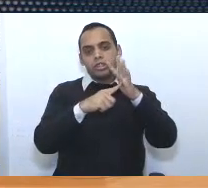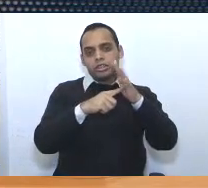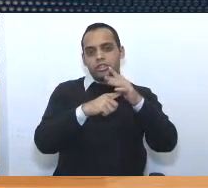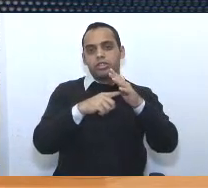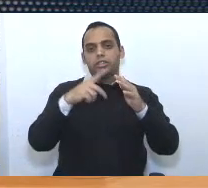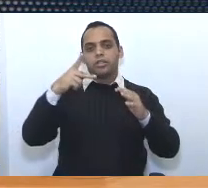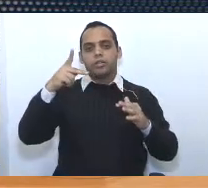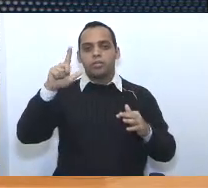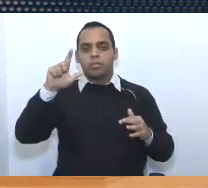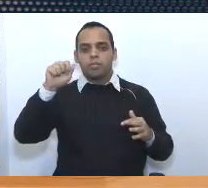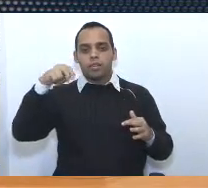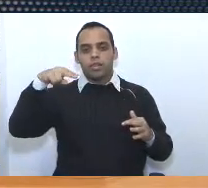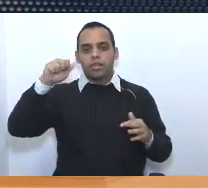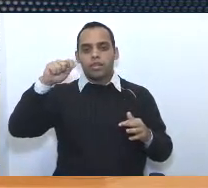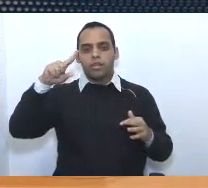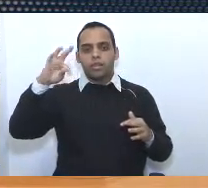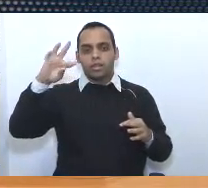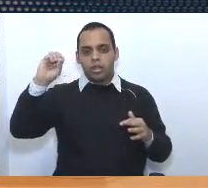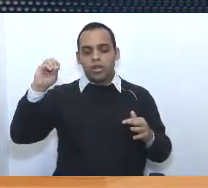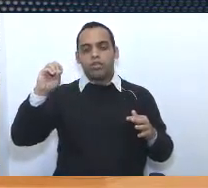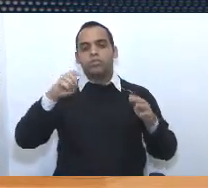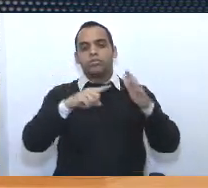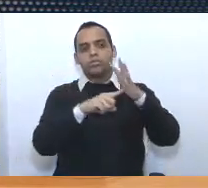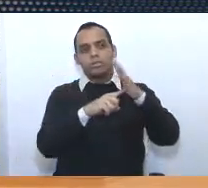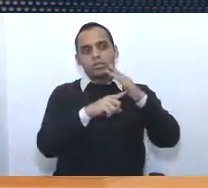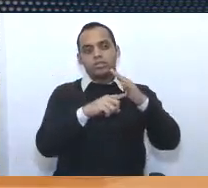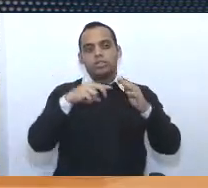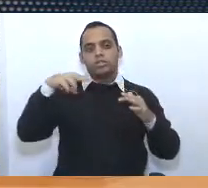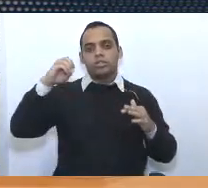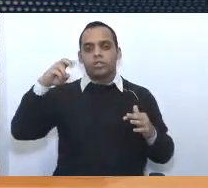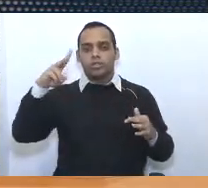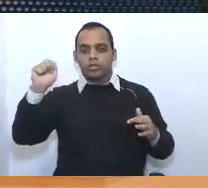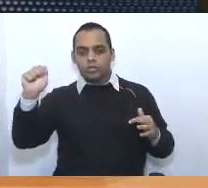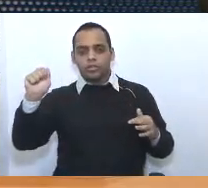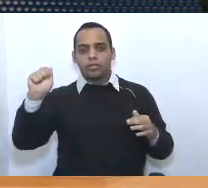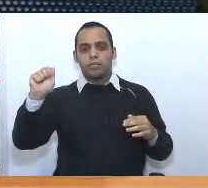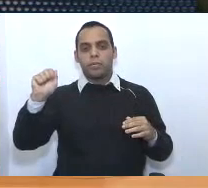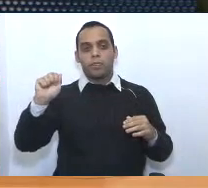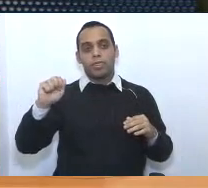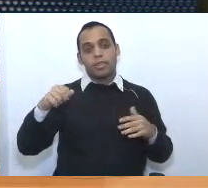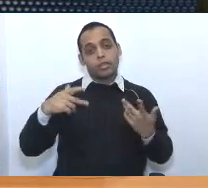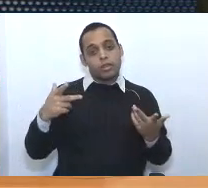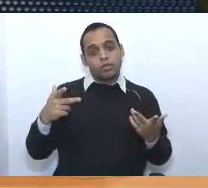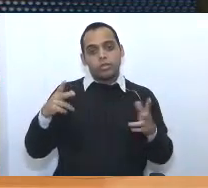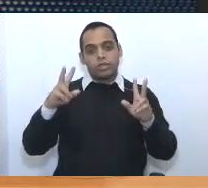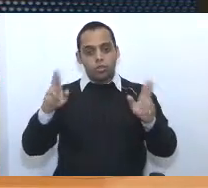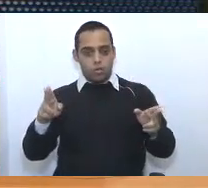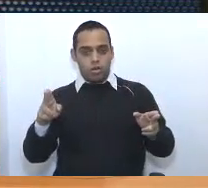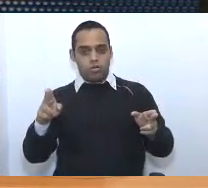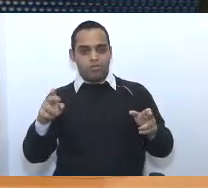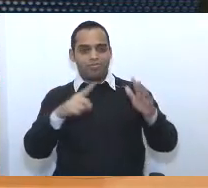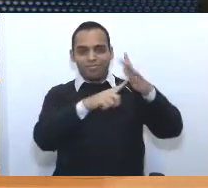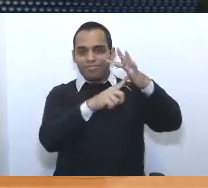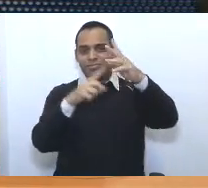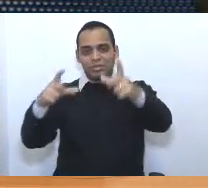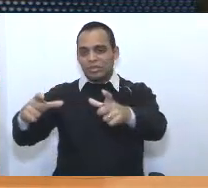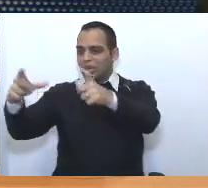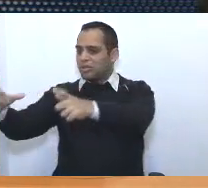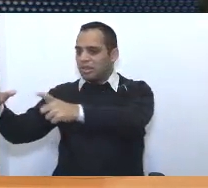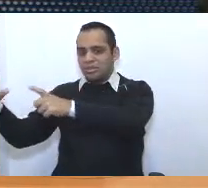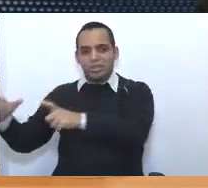Jardim Planalto e o Jardim Nova Canaã. Da mesma forma, nós temos locais onde